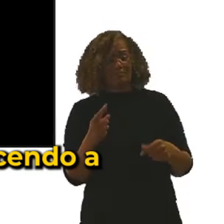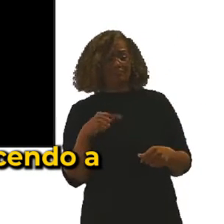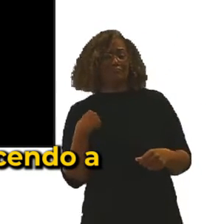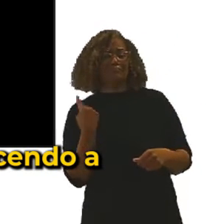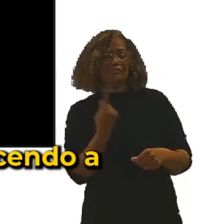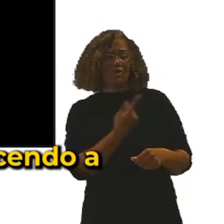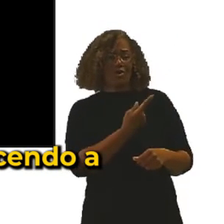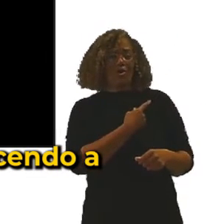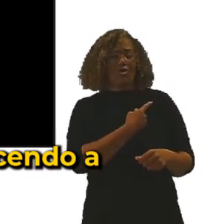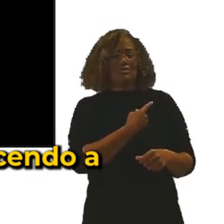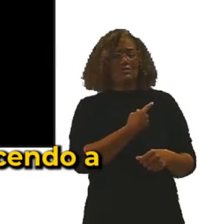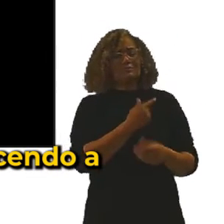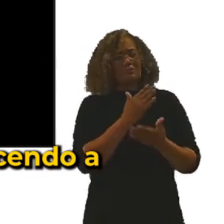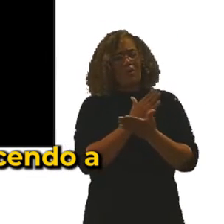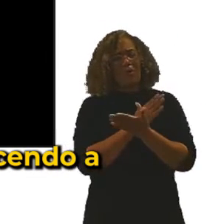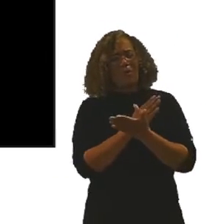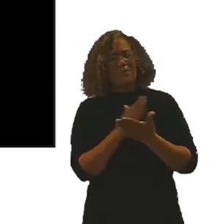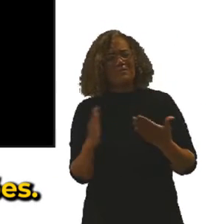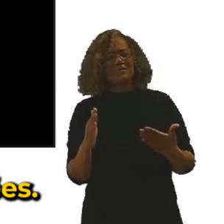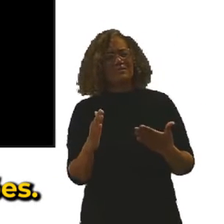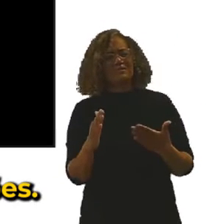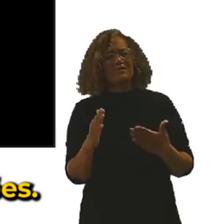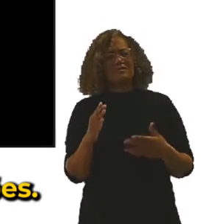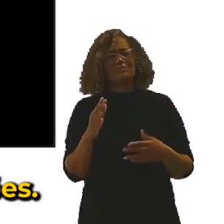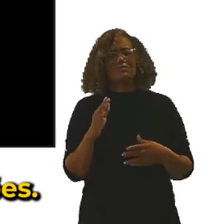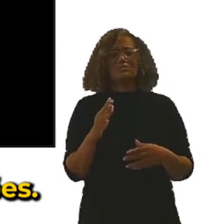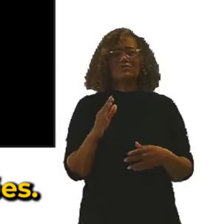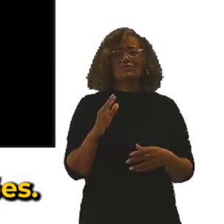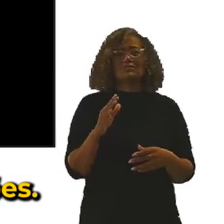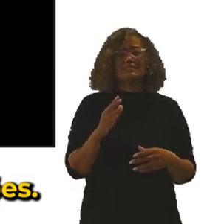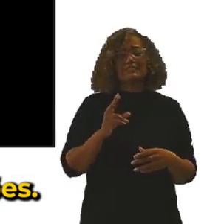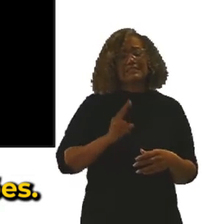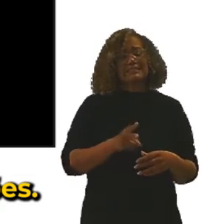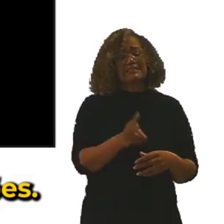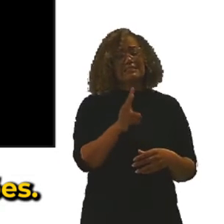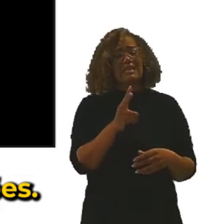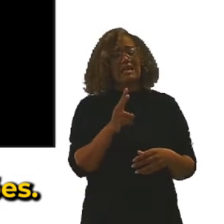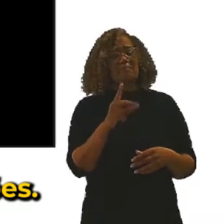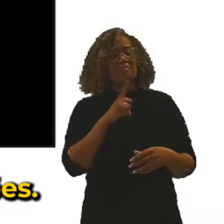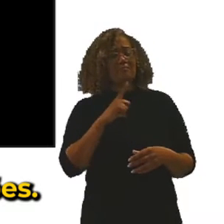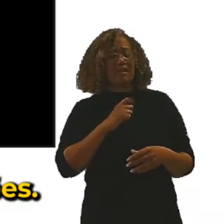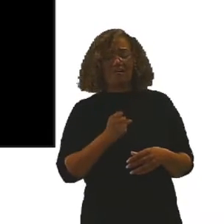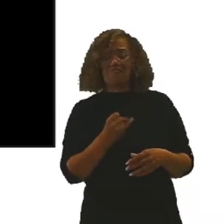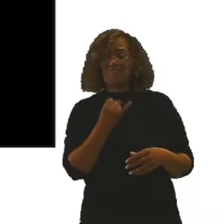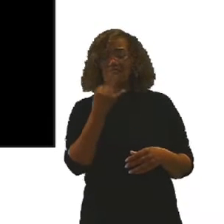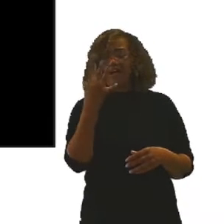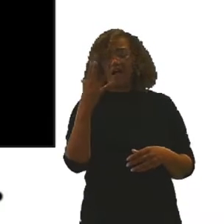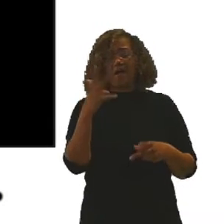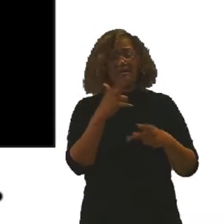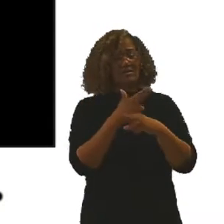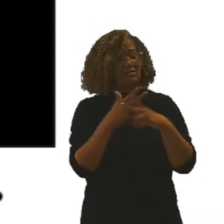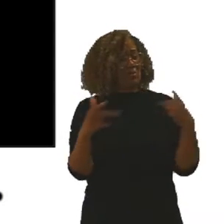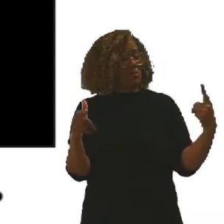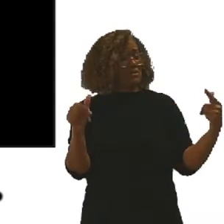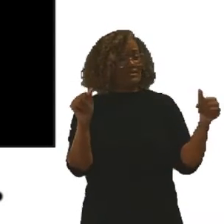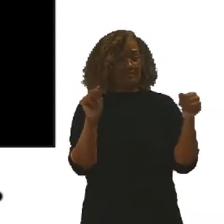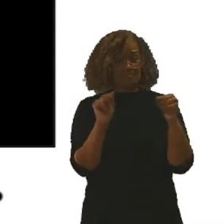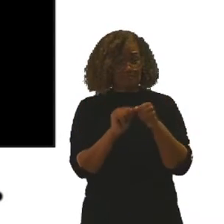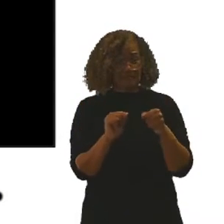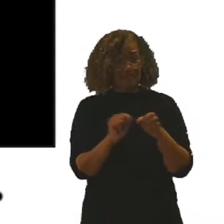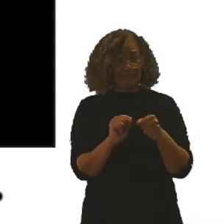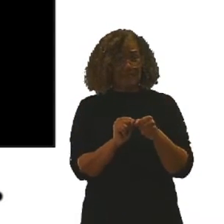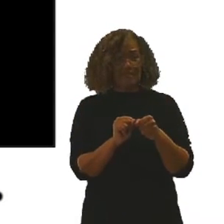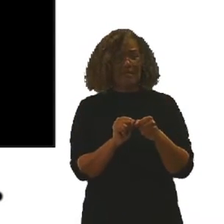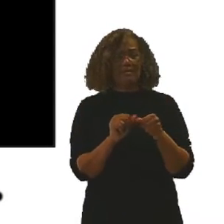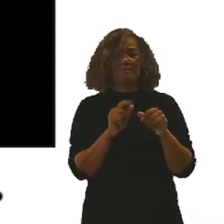estamos, então, exercendo a cada dia as nossas múltiplas funções e atribuições, isso